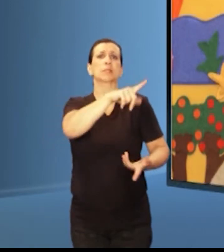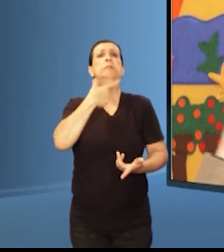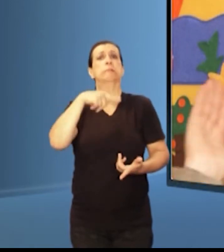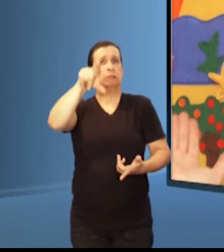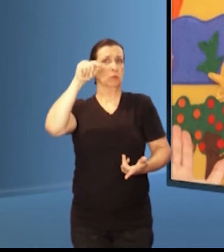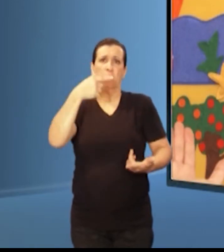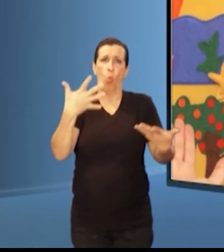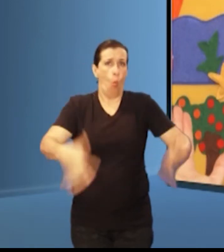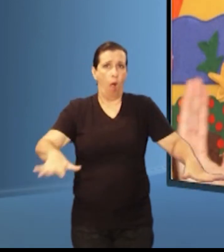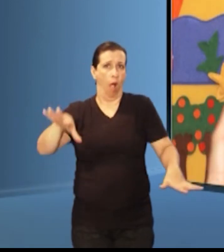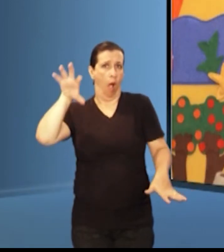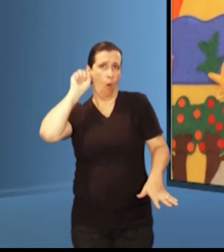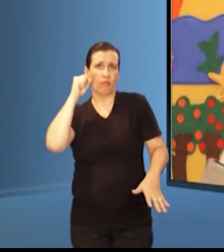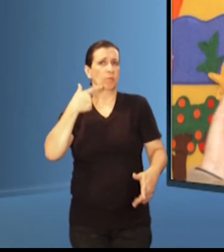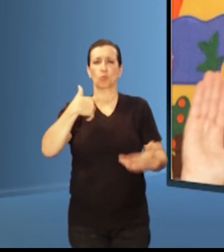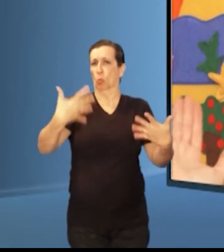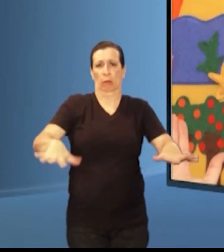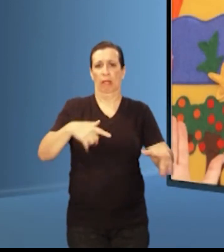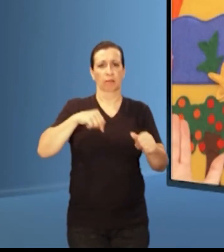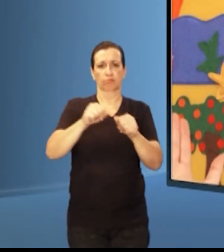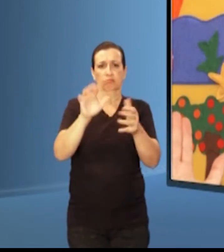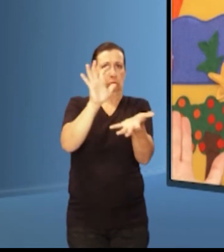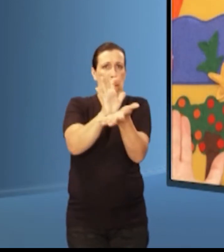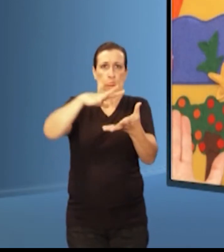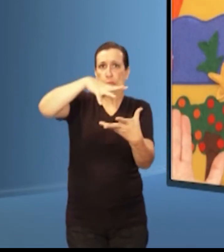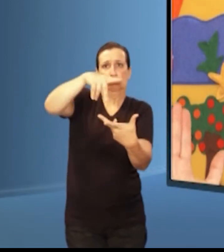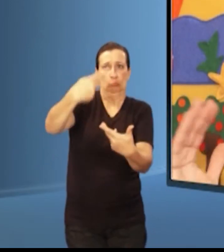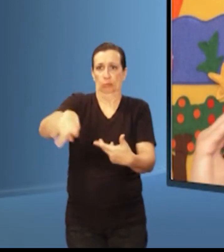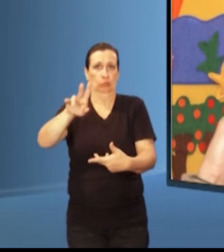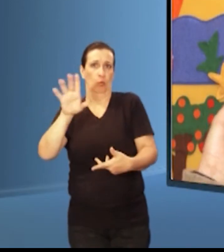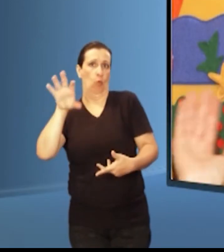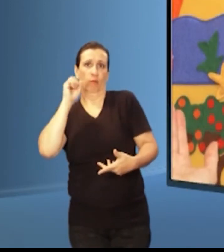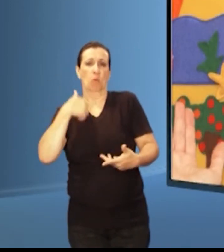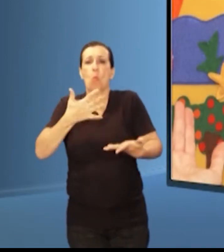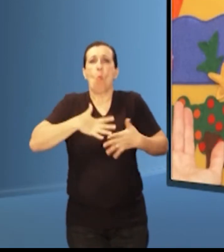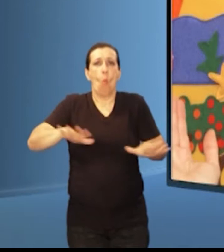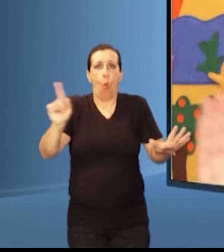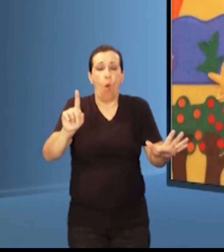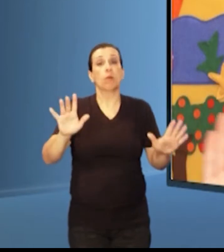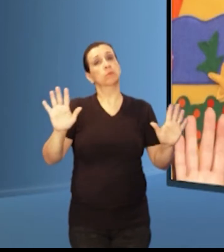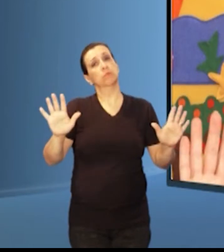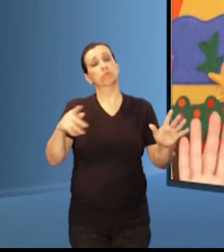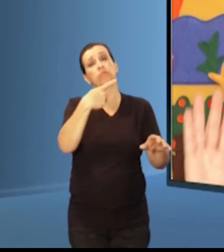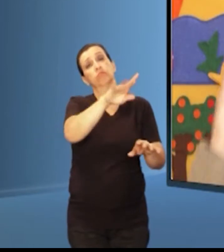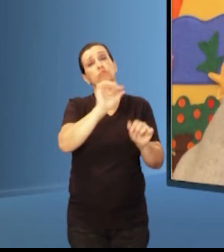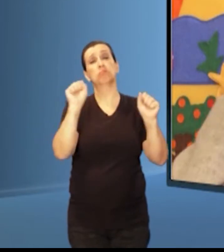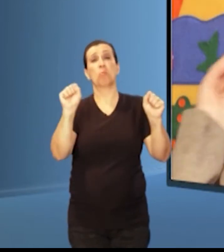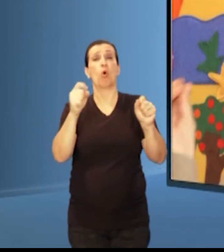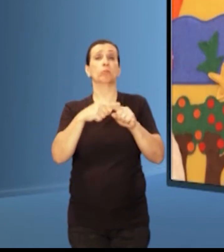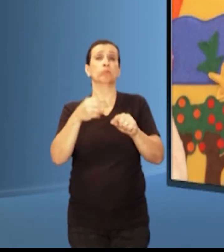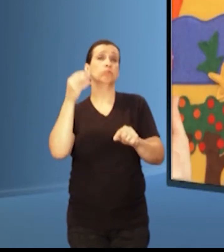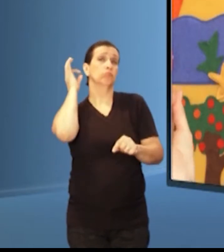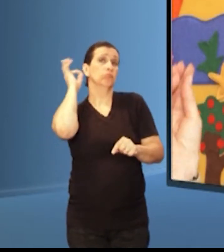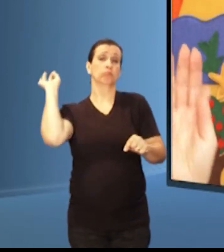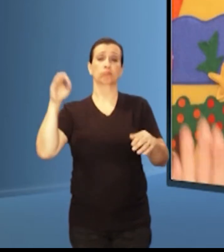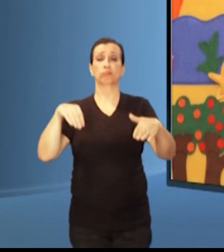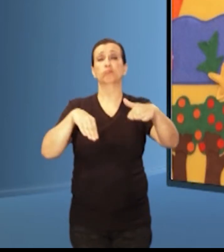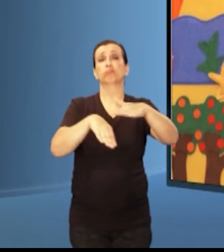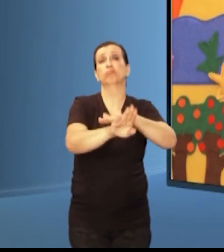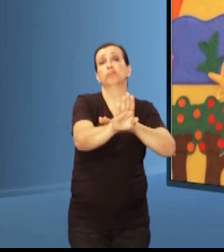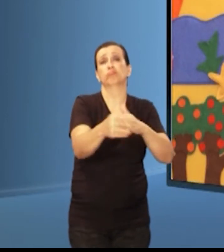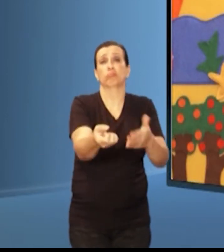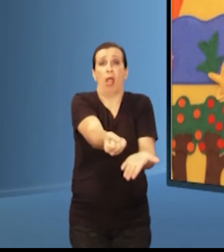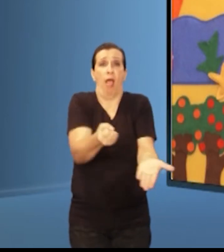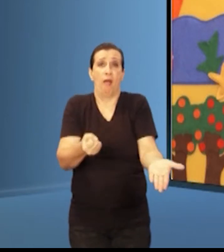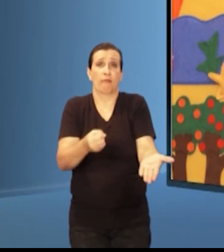ele não quiser ouvir, ou ele não quiser fazer parte desse mundo, ou ele não gostar, ele simplesmente pode deixar de usar,